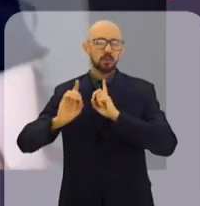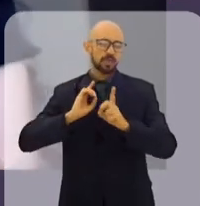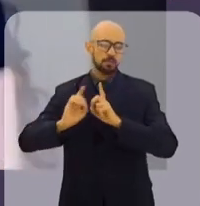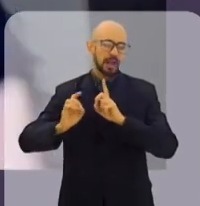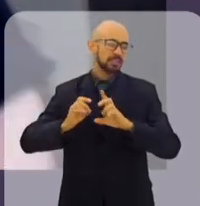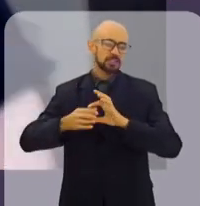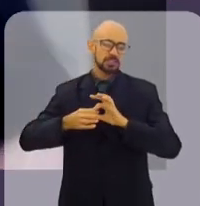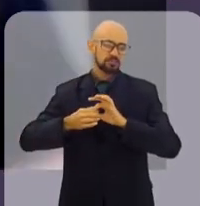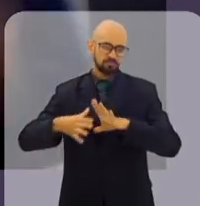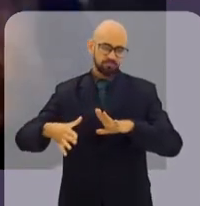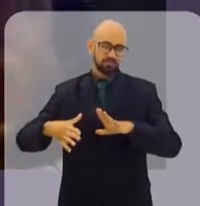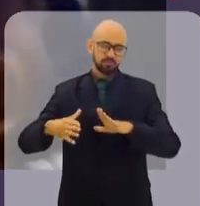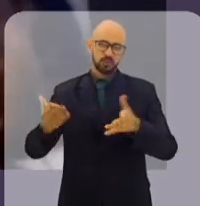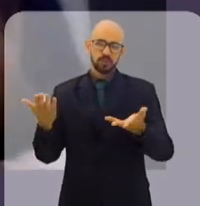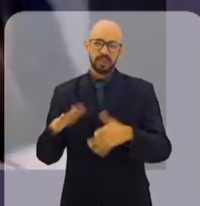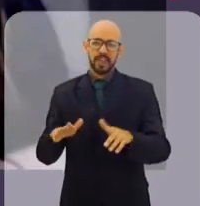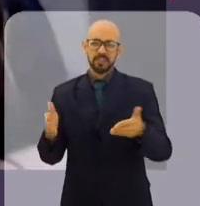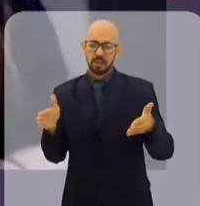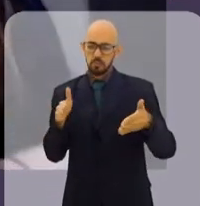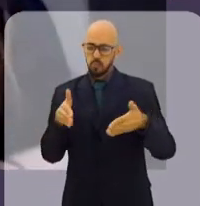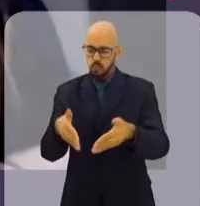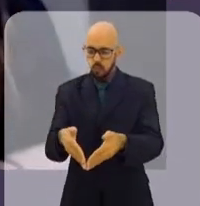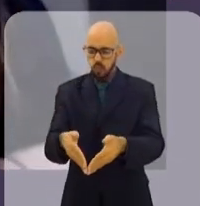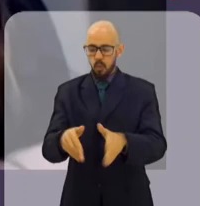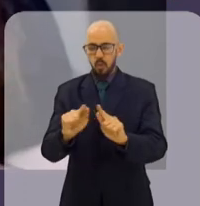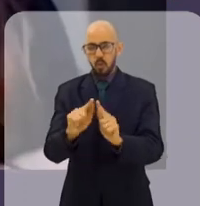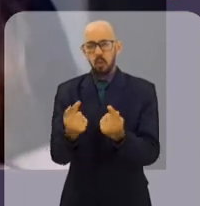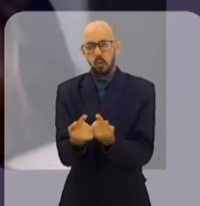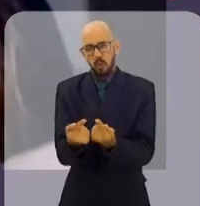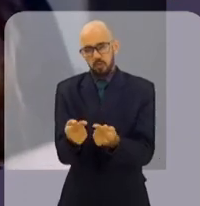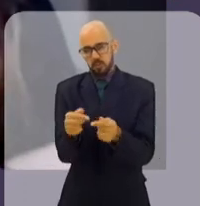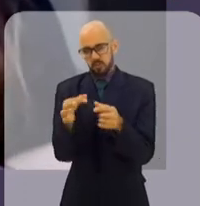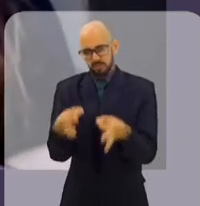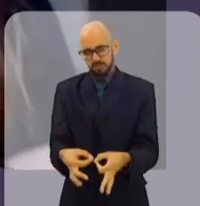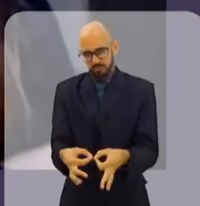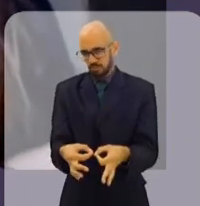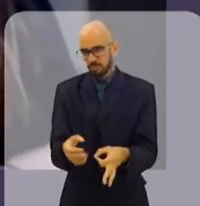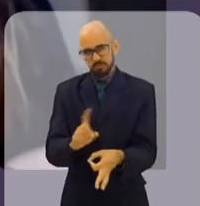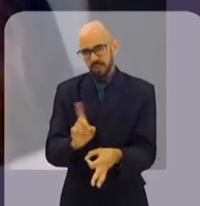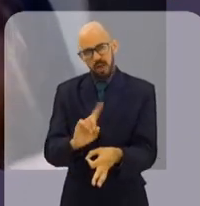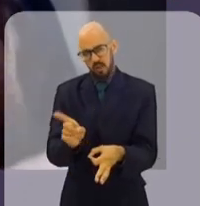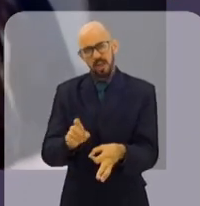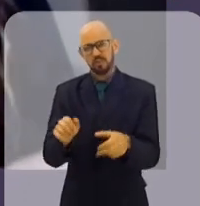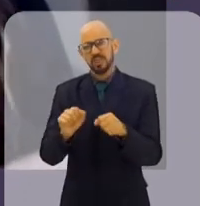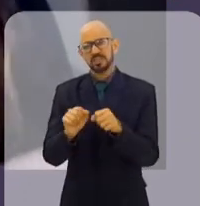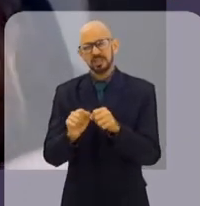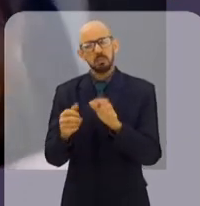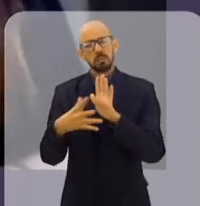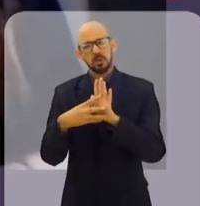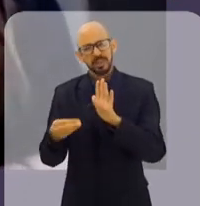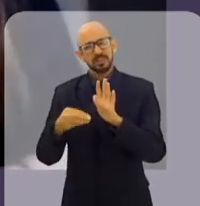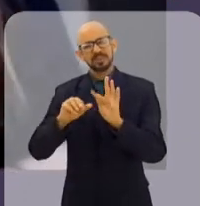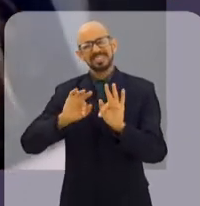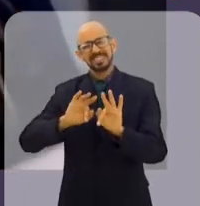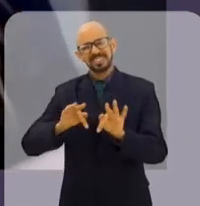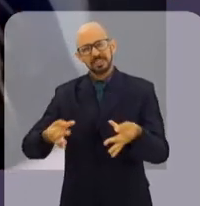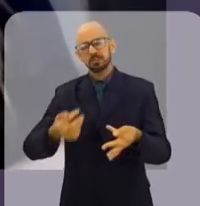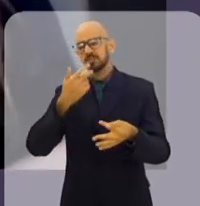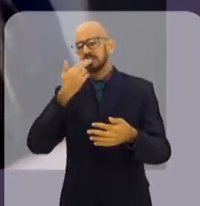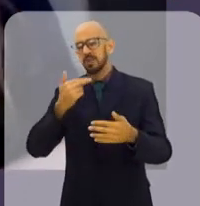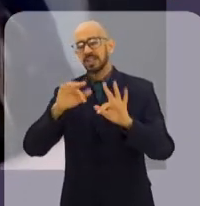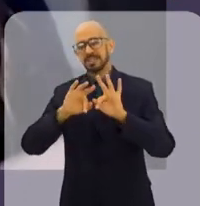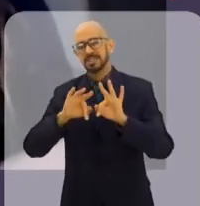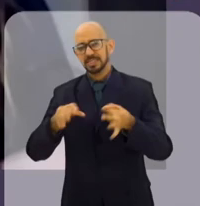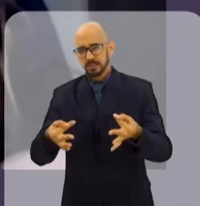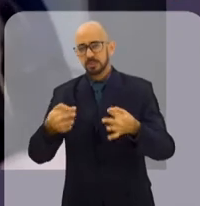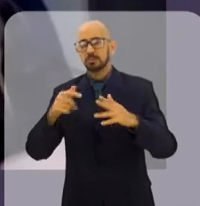universitários, grupos de estudo. Então a ideia era isso, fazer um formato bem simples, uma linguagem bem simples, que era para chegar em mais